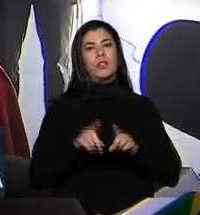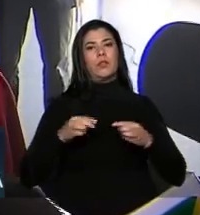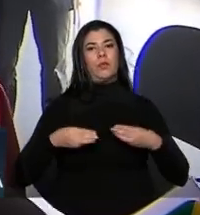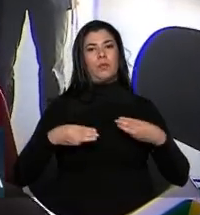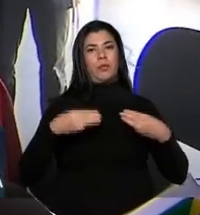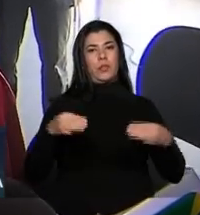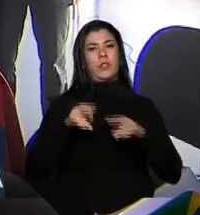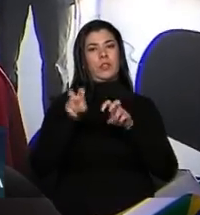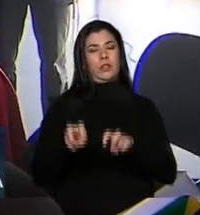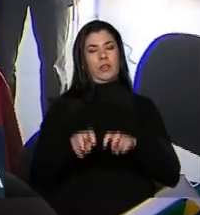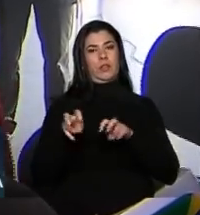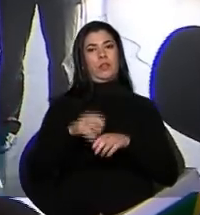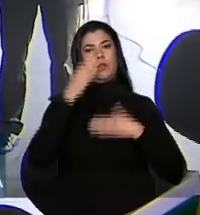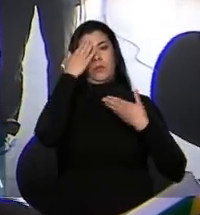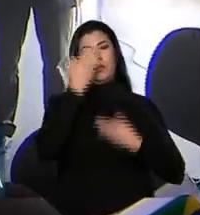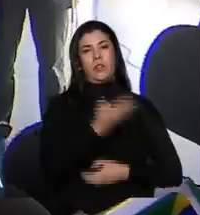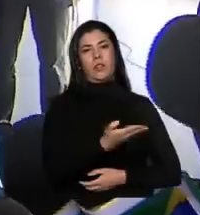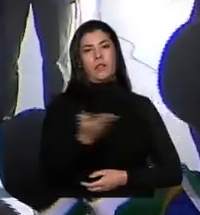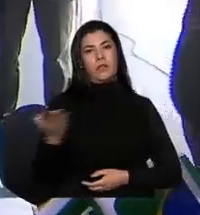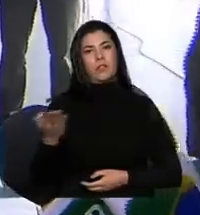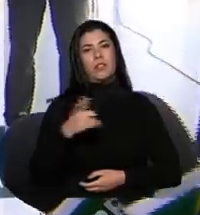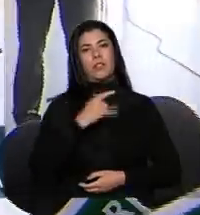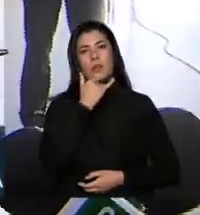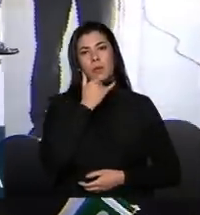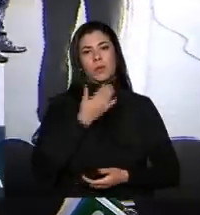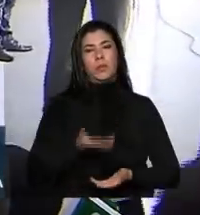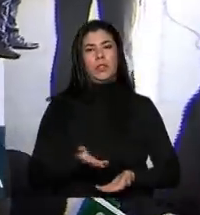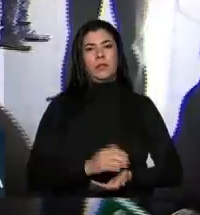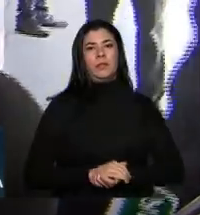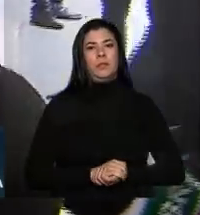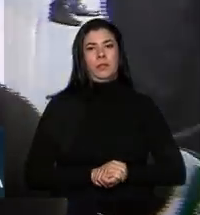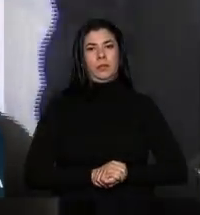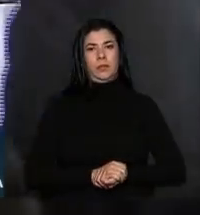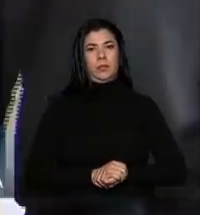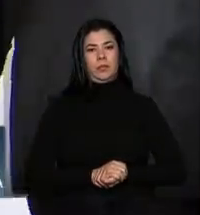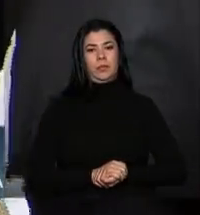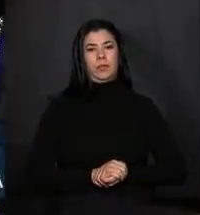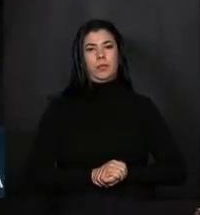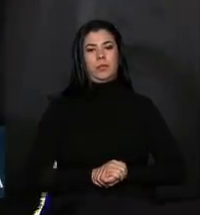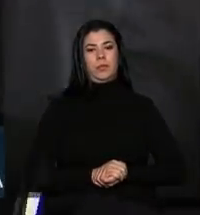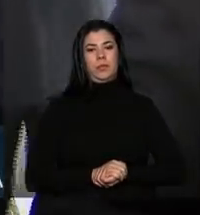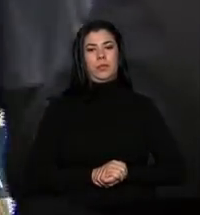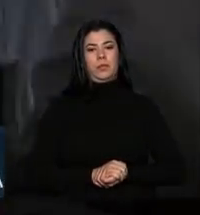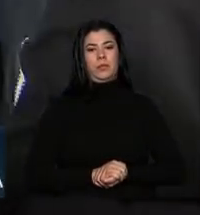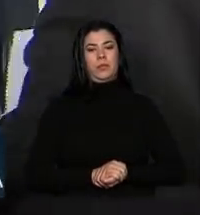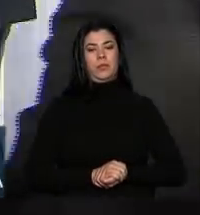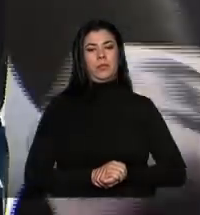Ministério da Agricultura. Muito obrigada, gente. Eu tenho de... Vai falar o